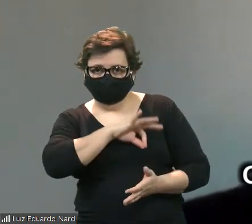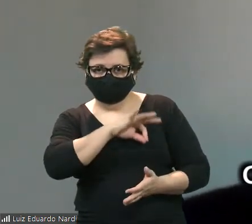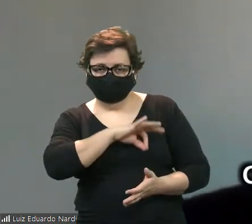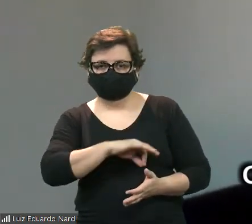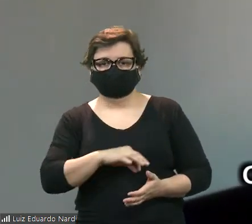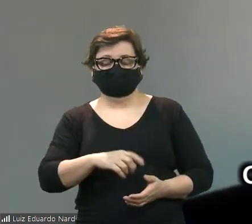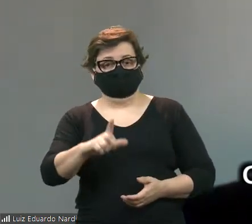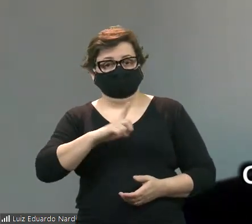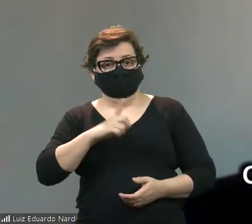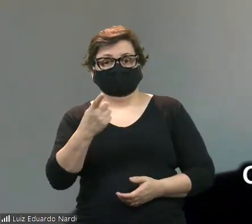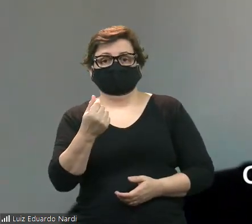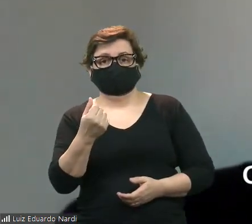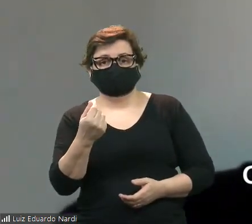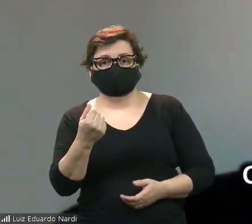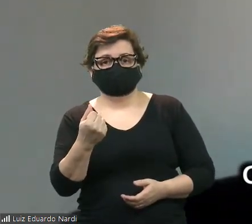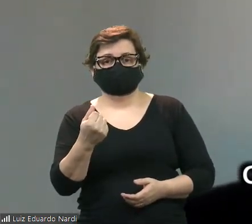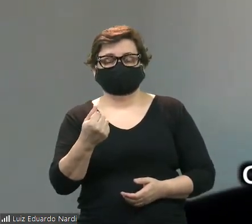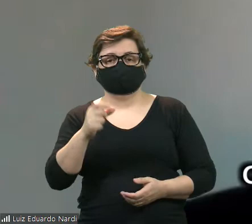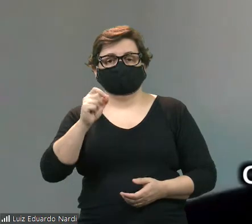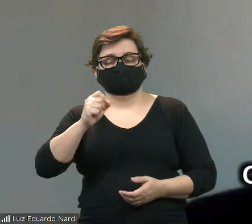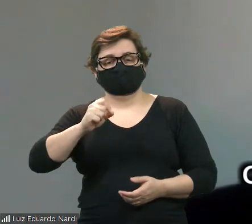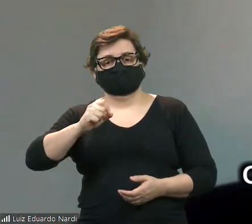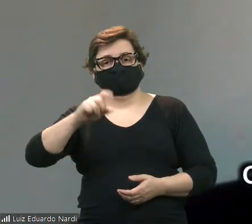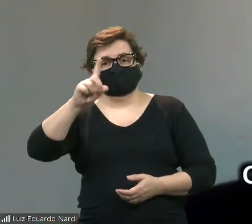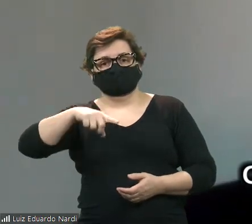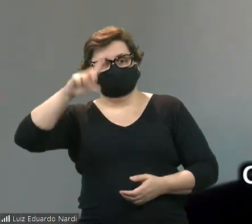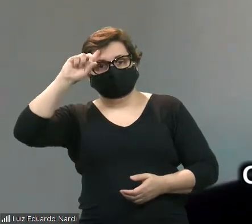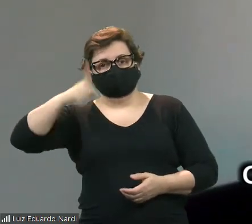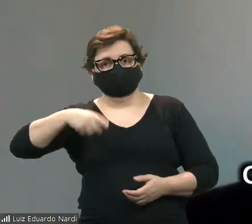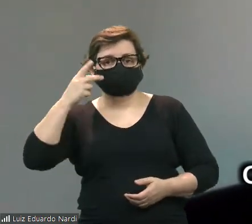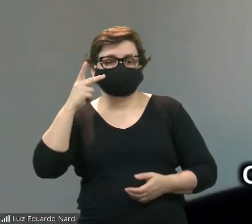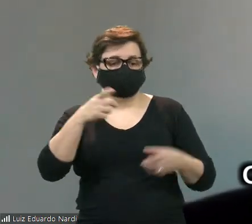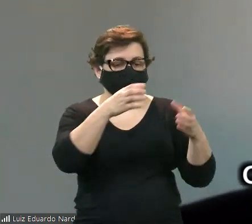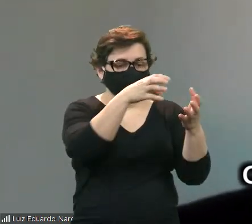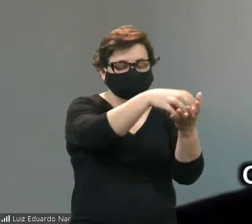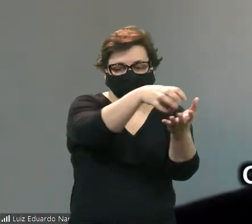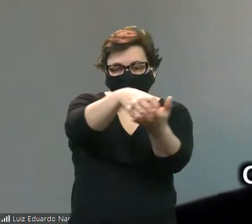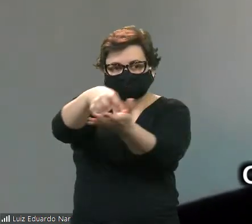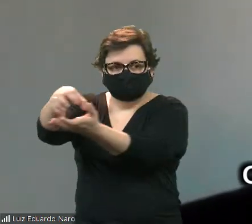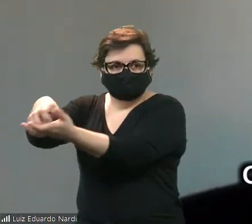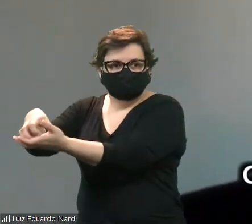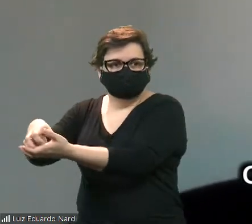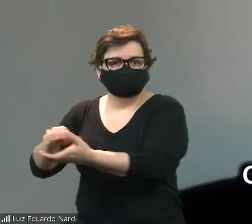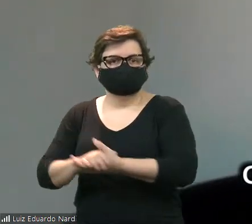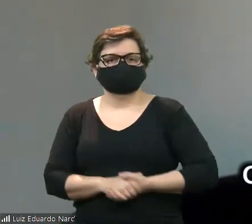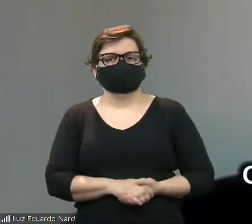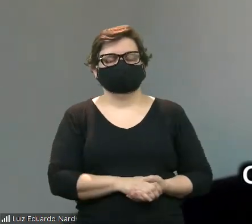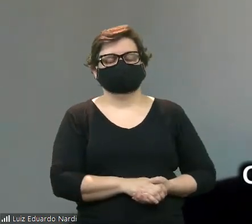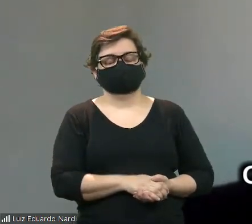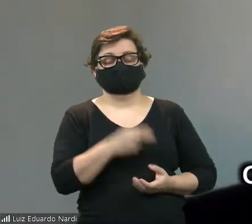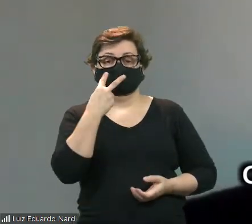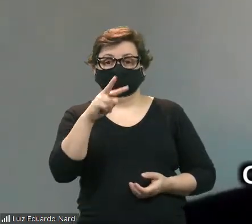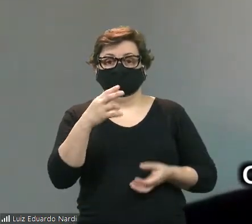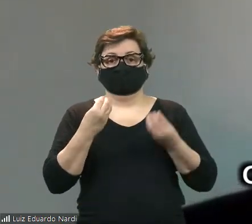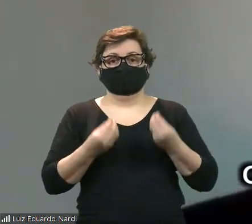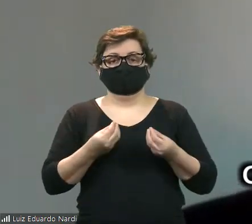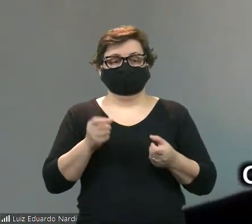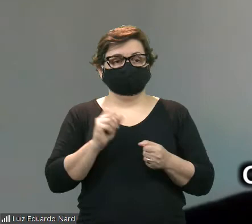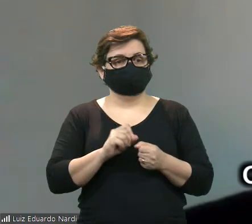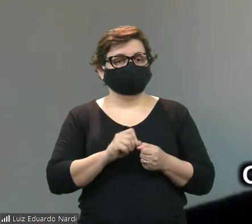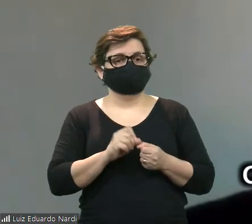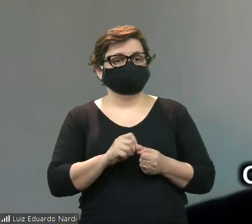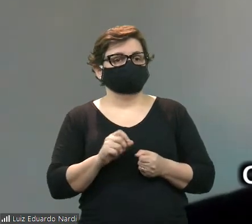recursos que deverão ser destinados a algumas instituições, verificar como é que faz ou